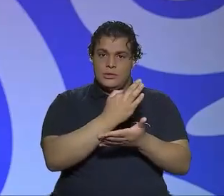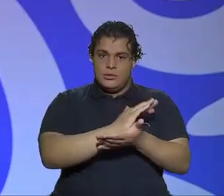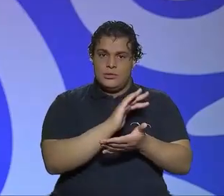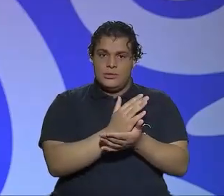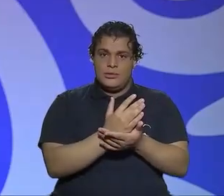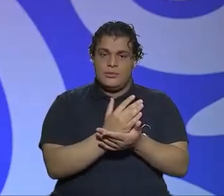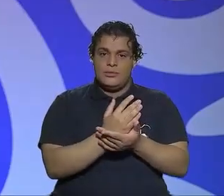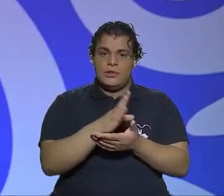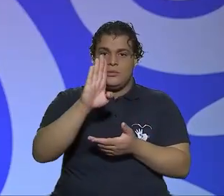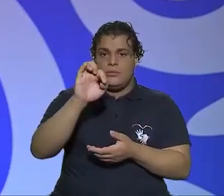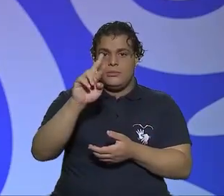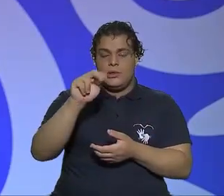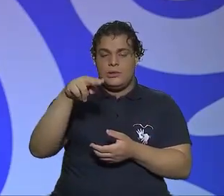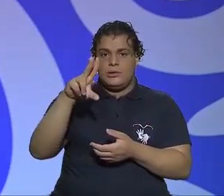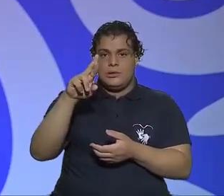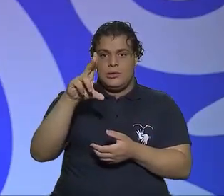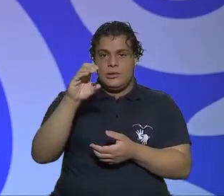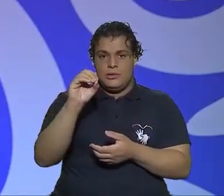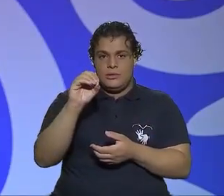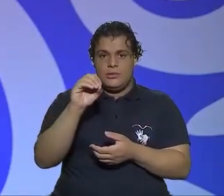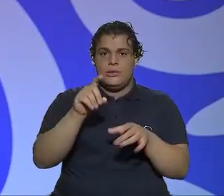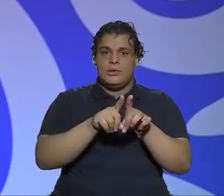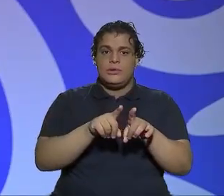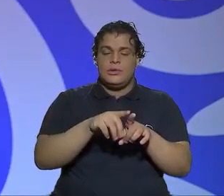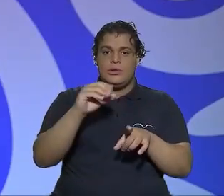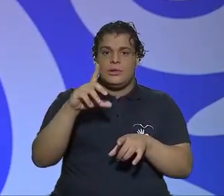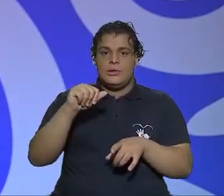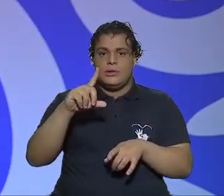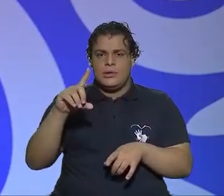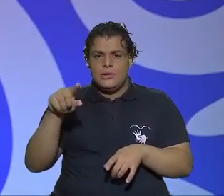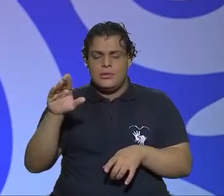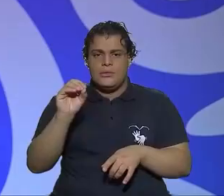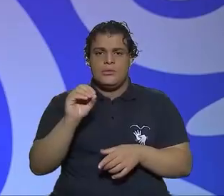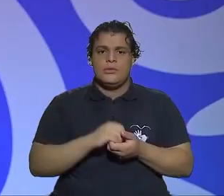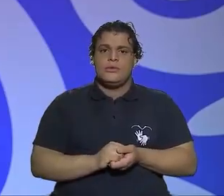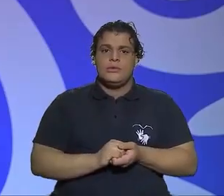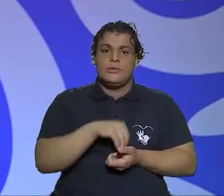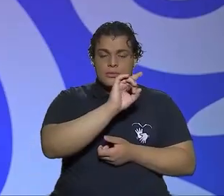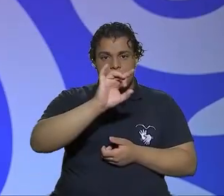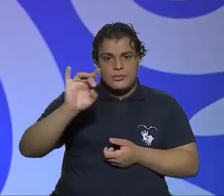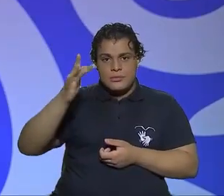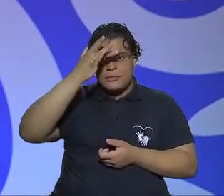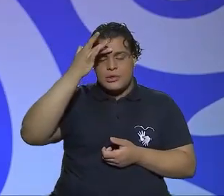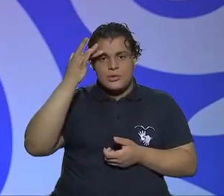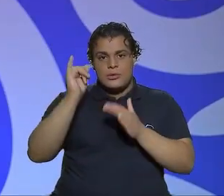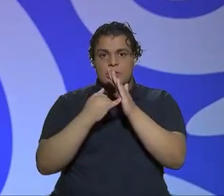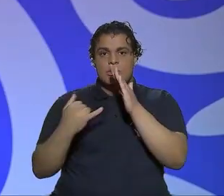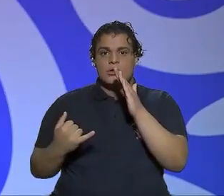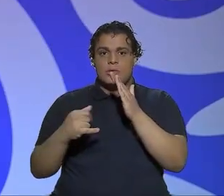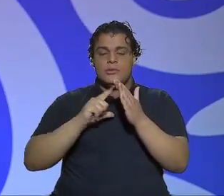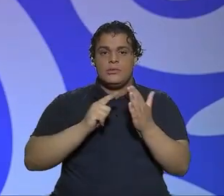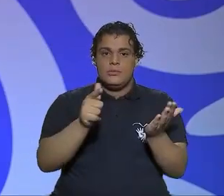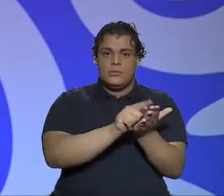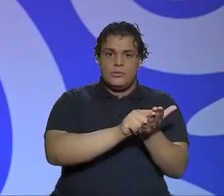os idealizadores Bernardo Azenberg e Cadão Volpato. Nessa atividade, cada participante inscrito recebeu um